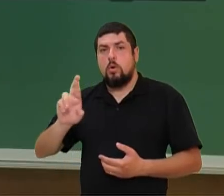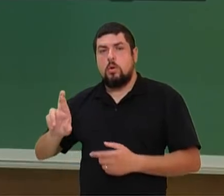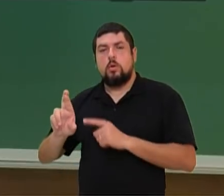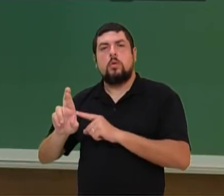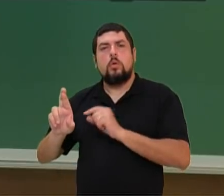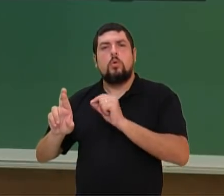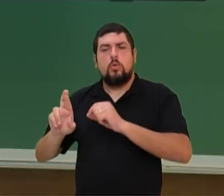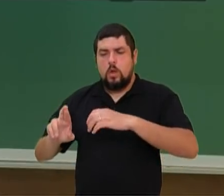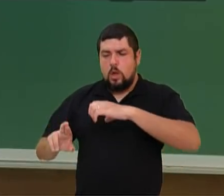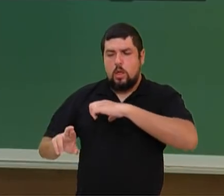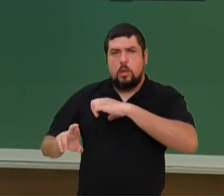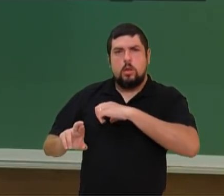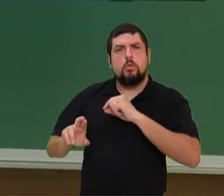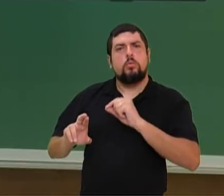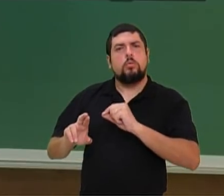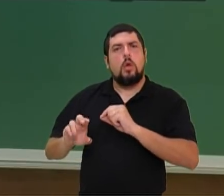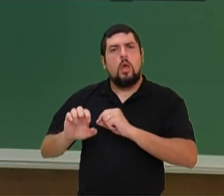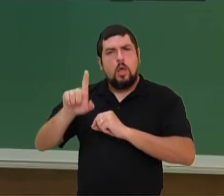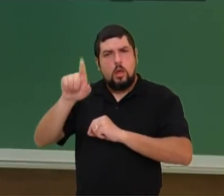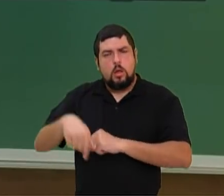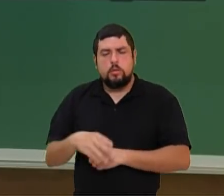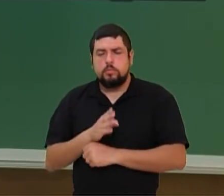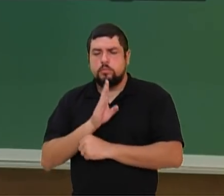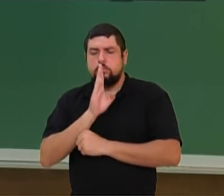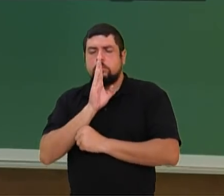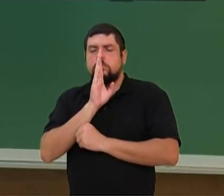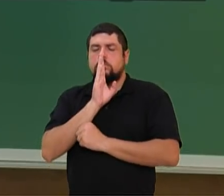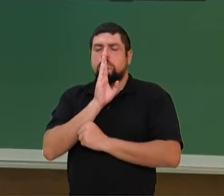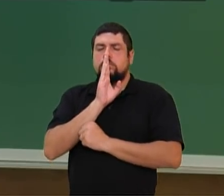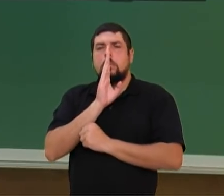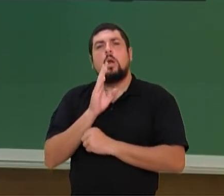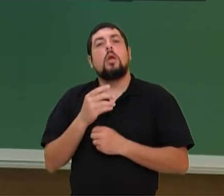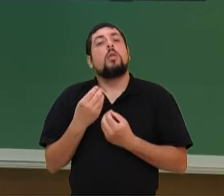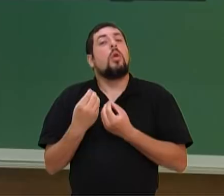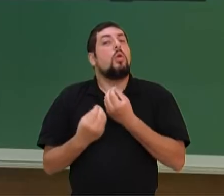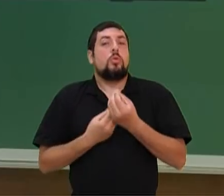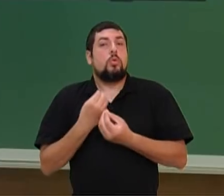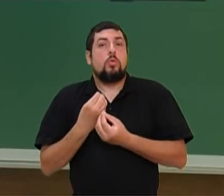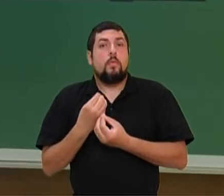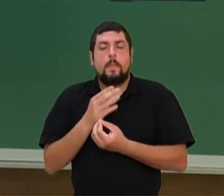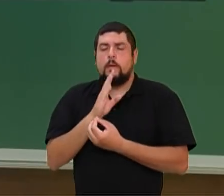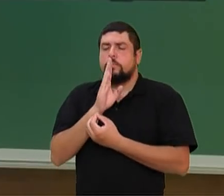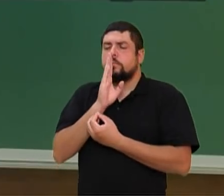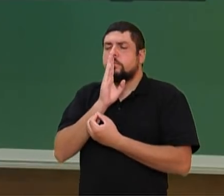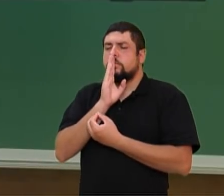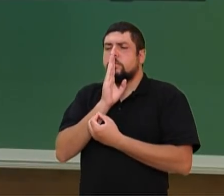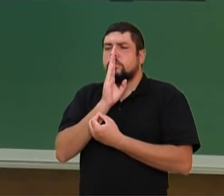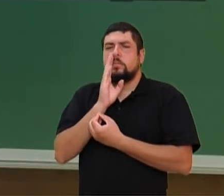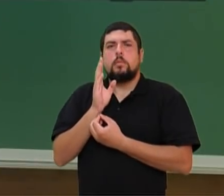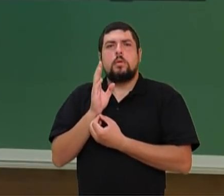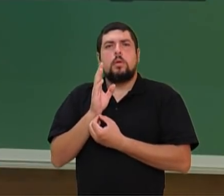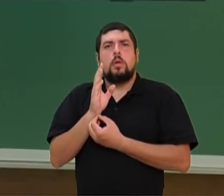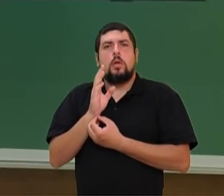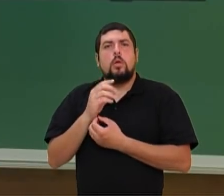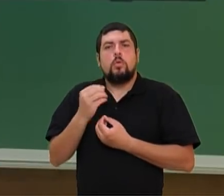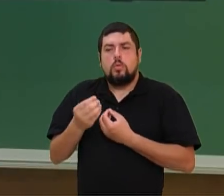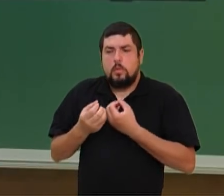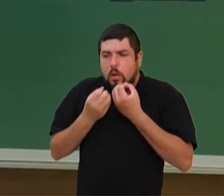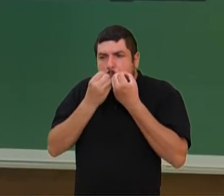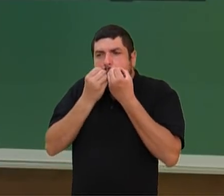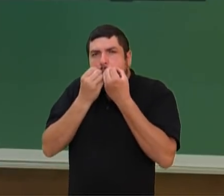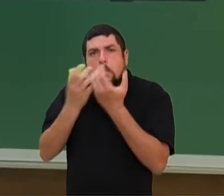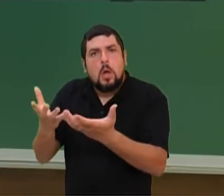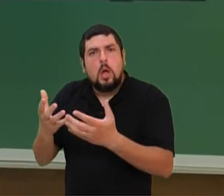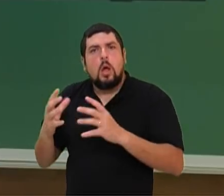concepção ética. É aquela ideia do silêncio, né? A pessoa fica em silêncio para não falar aquilo que deve ser falado, e isso